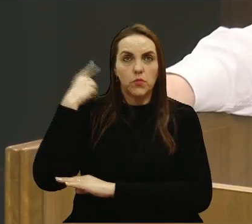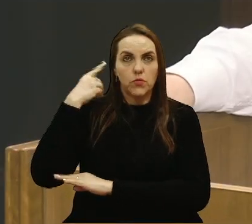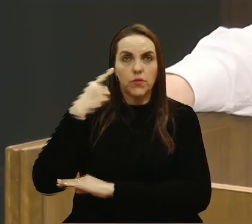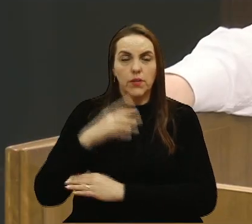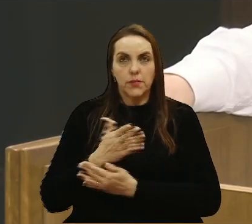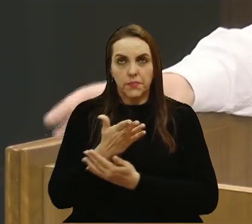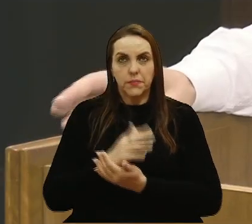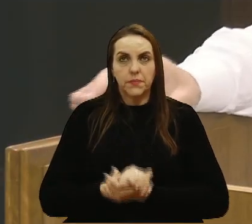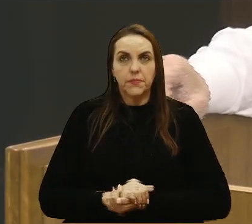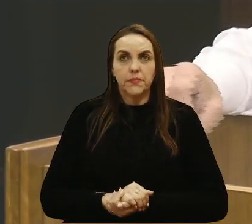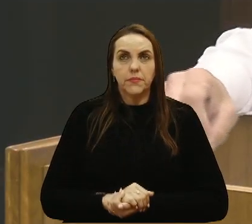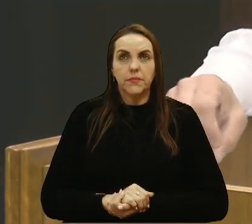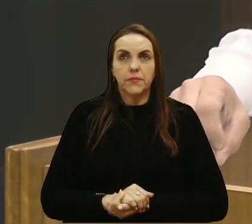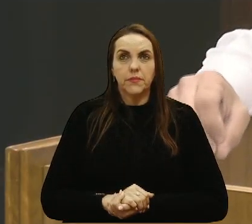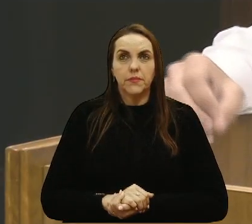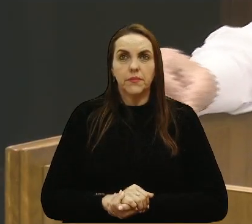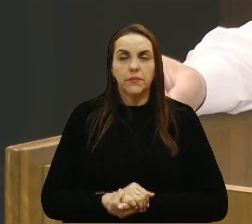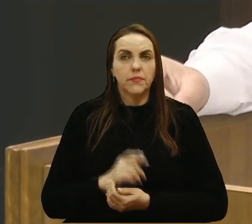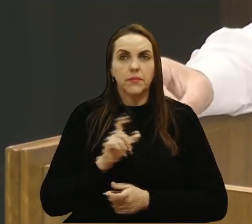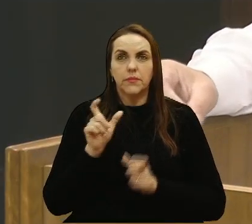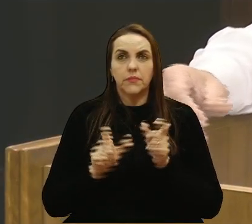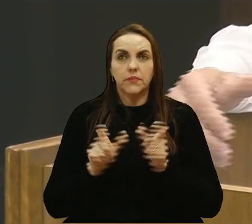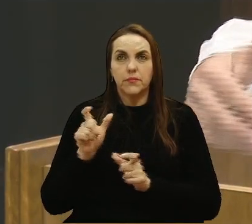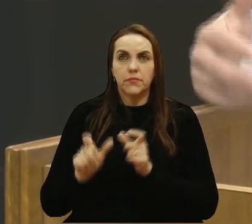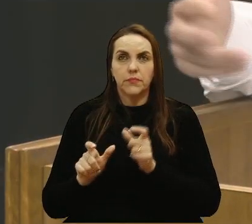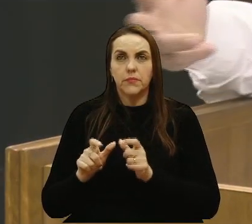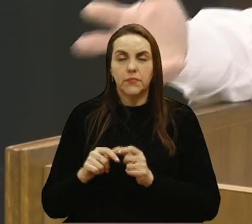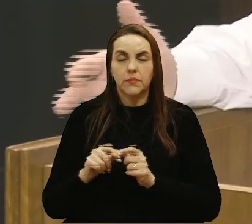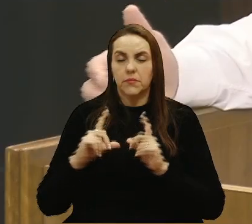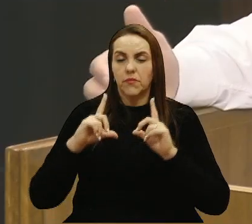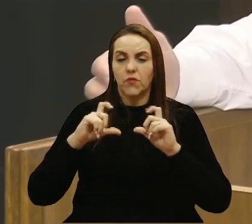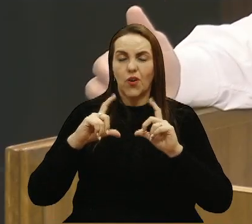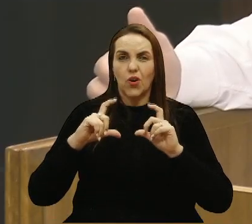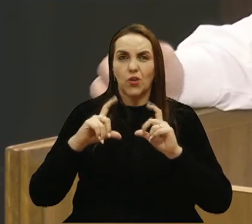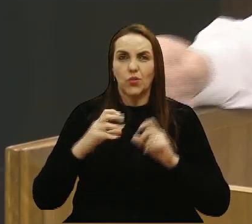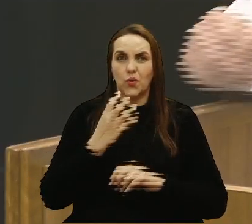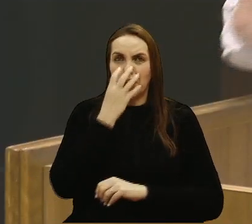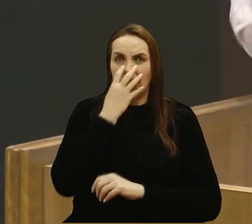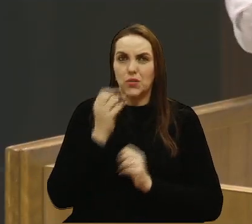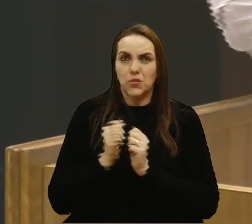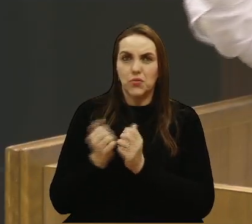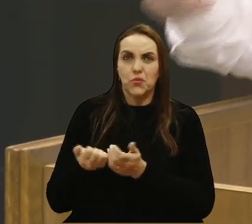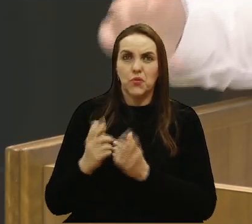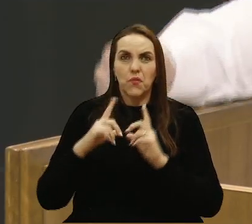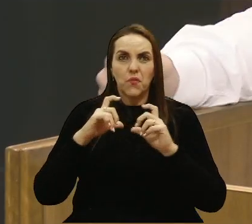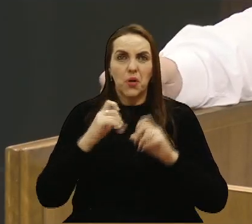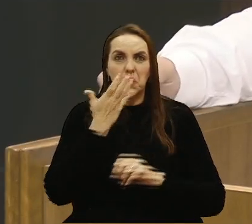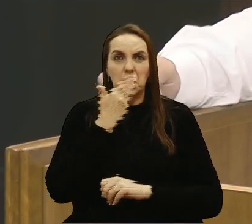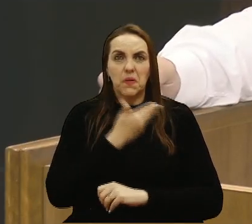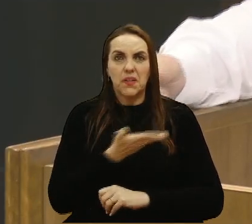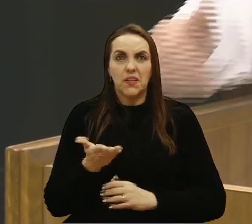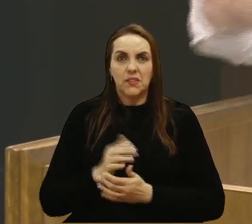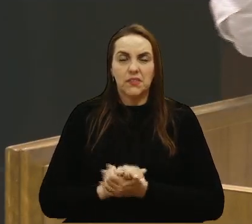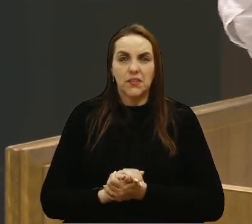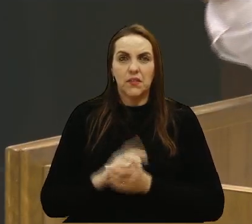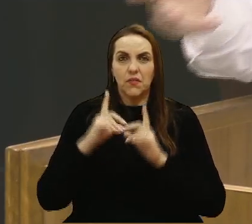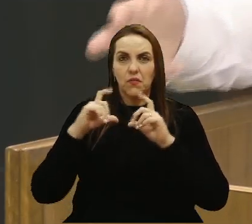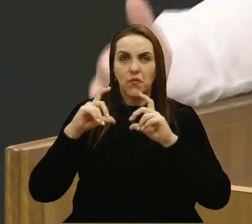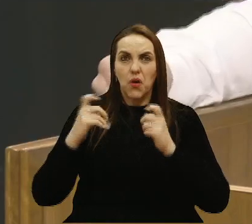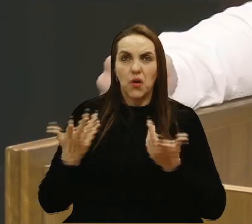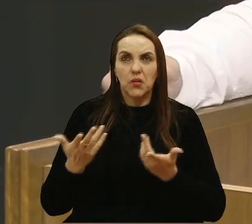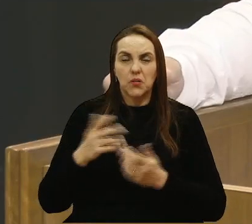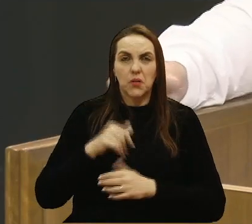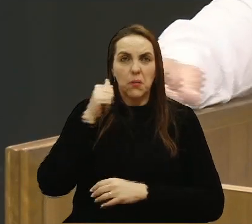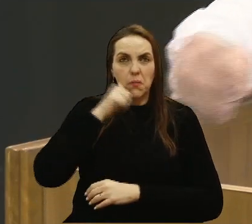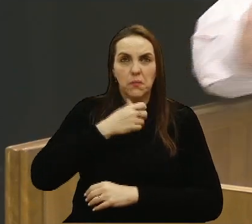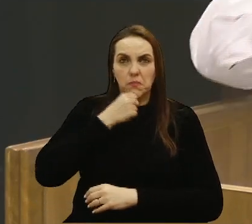E aqui, o pessoal começou a atacar foto minha com meu cachorro, foto minha com criança, foto minha com